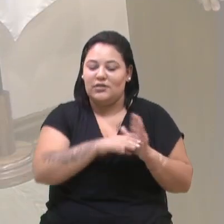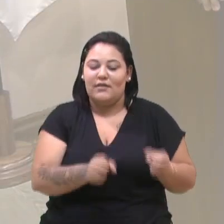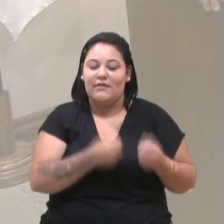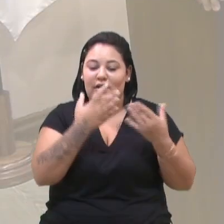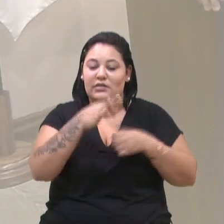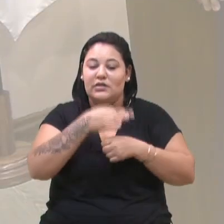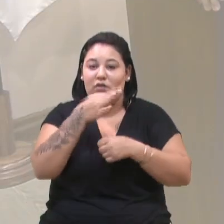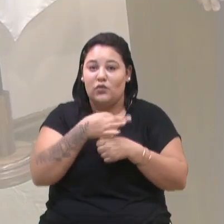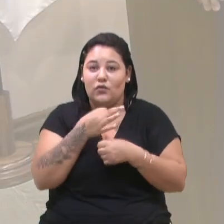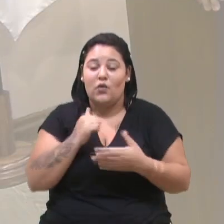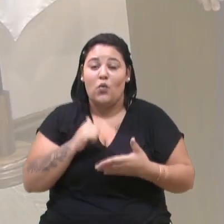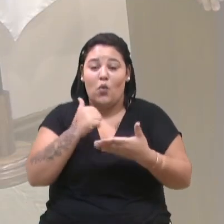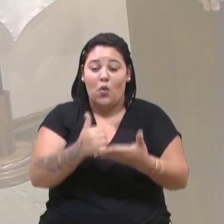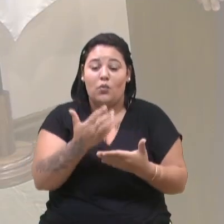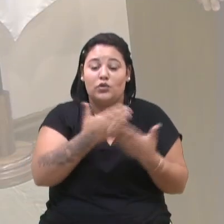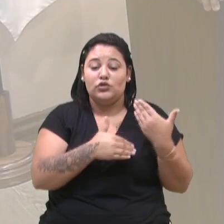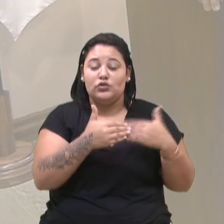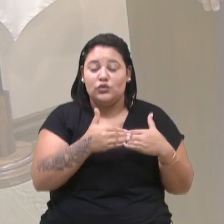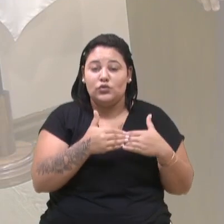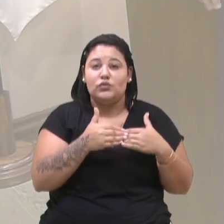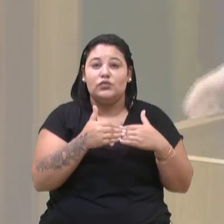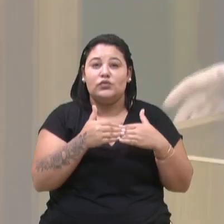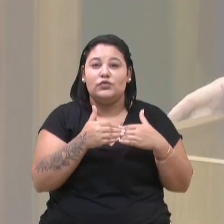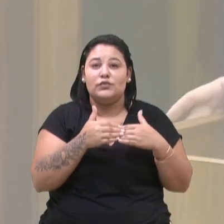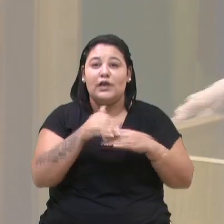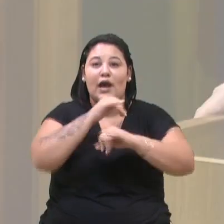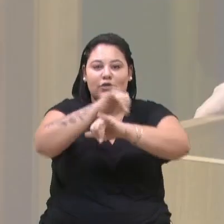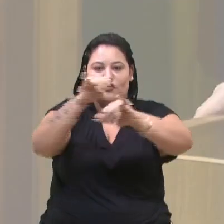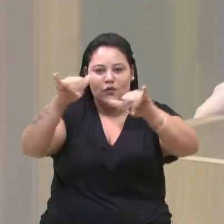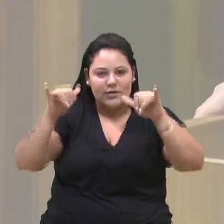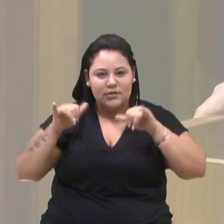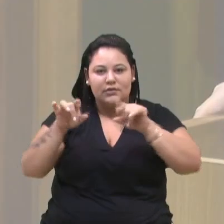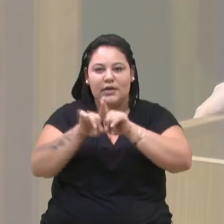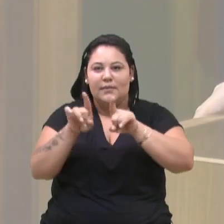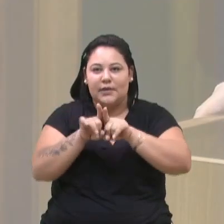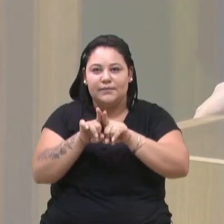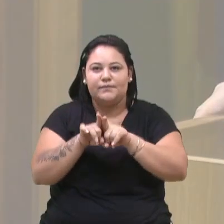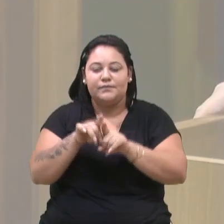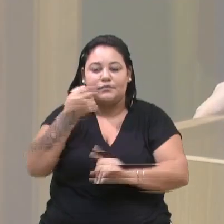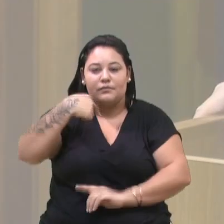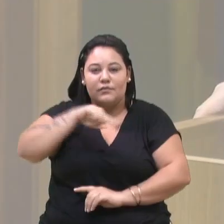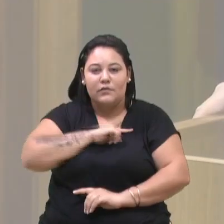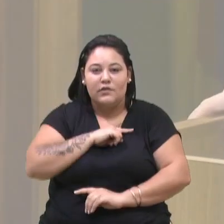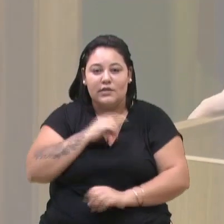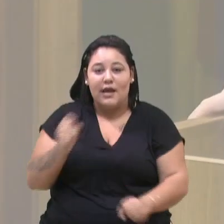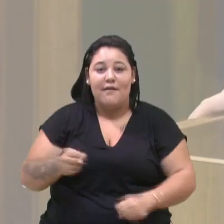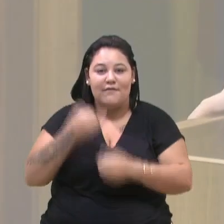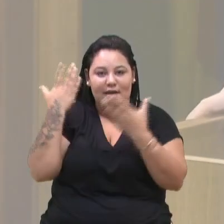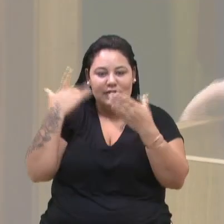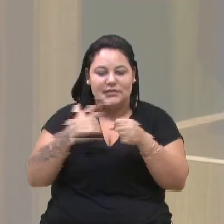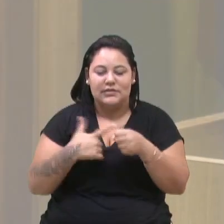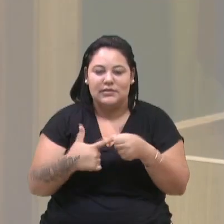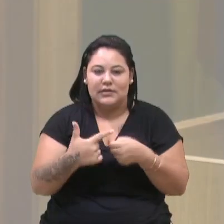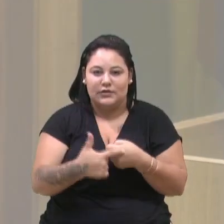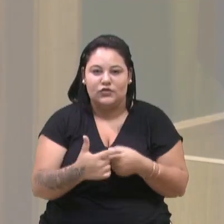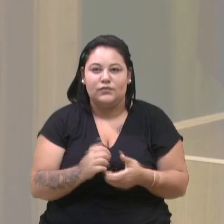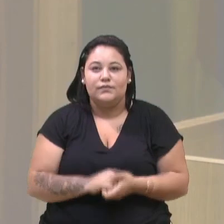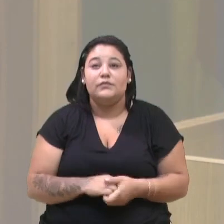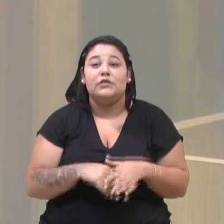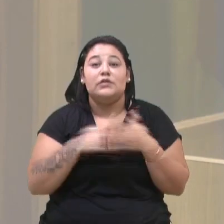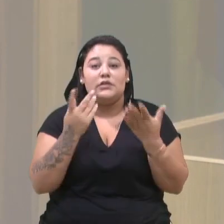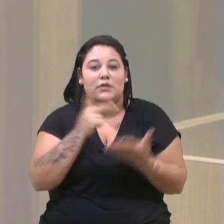de todos, na divulgação, né, da nossa festa maior da cidade. Então,